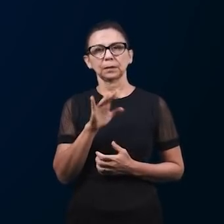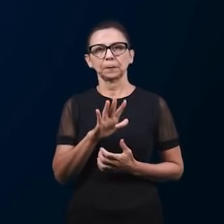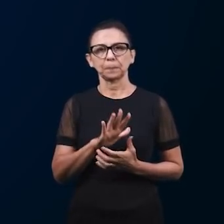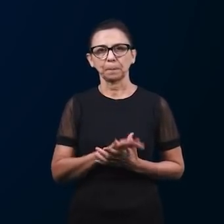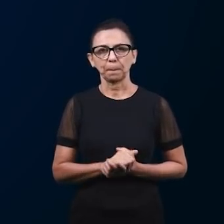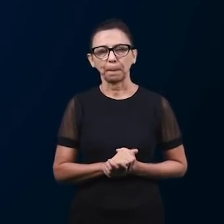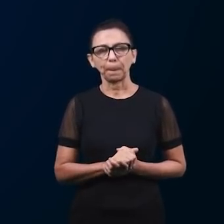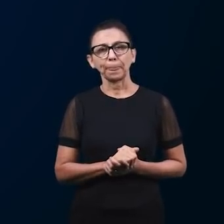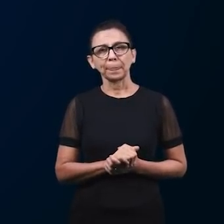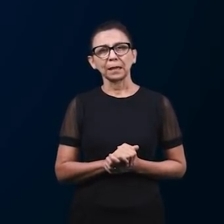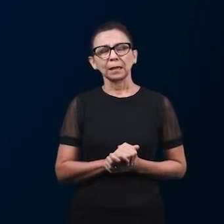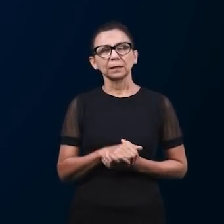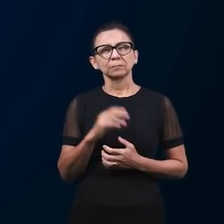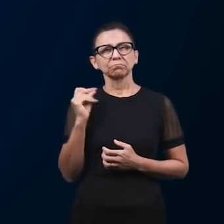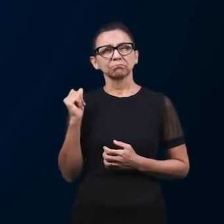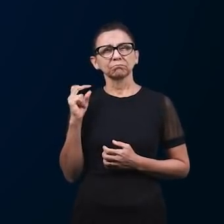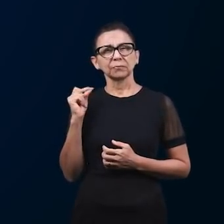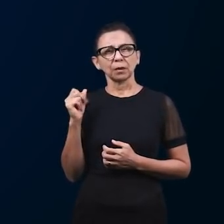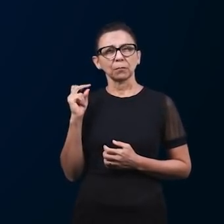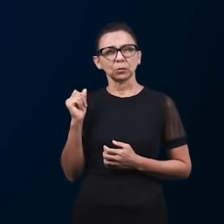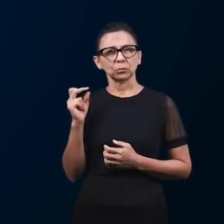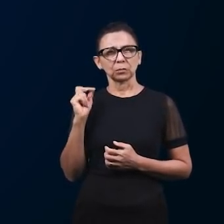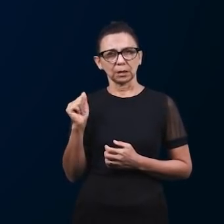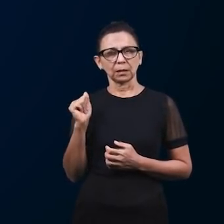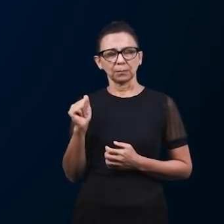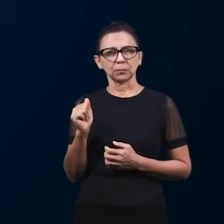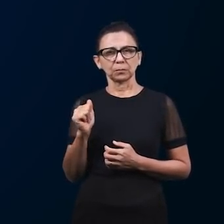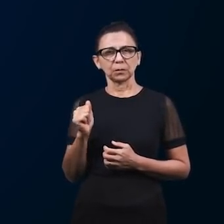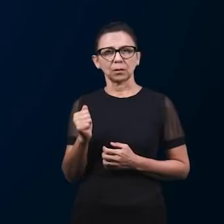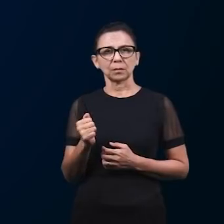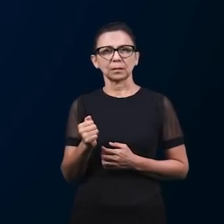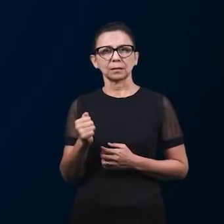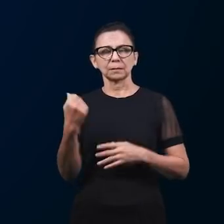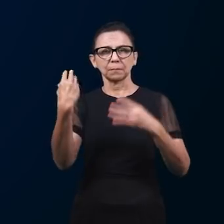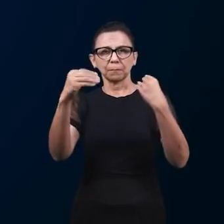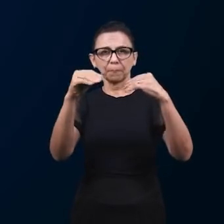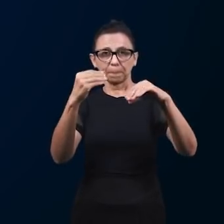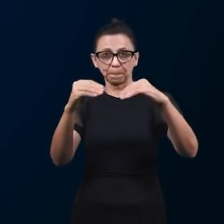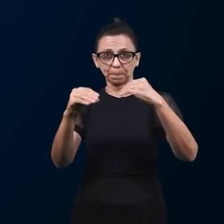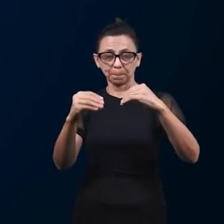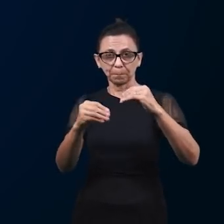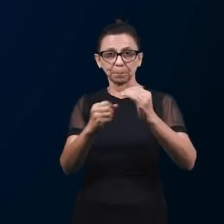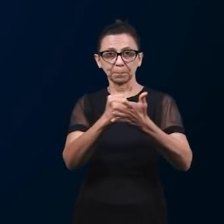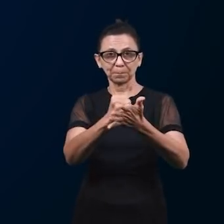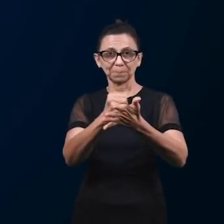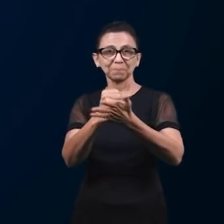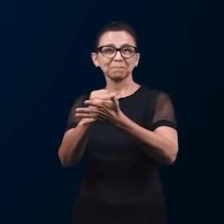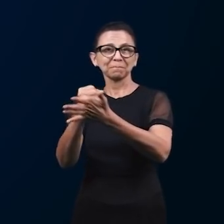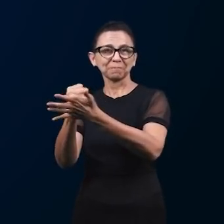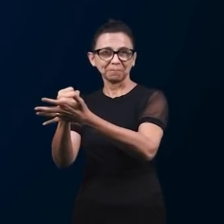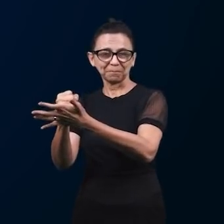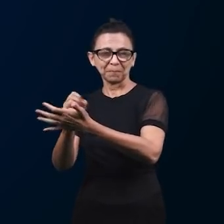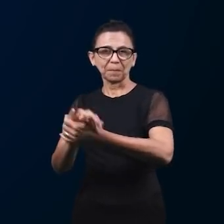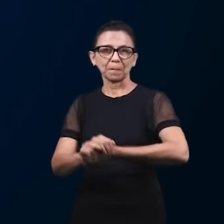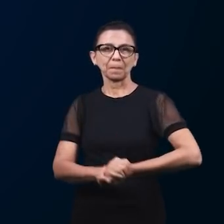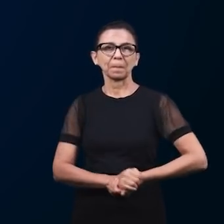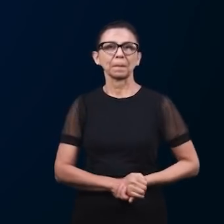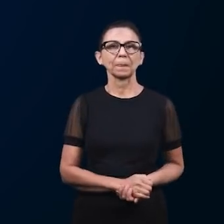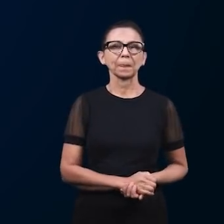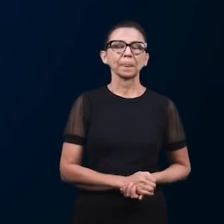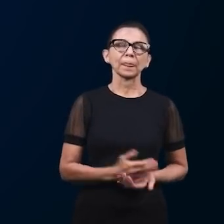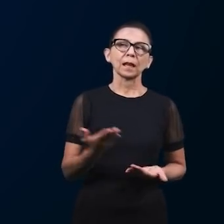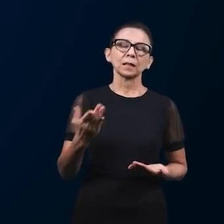de enviar contribuições esporádicas, que já vínhamos fazendo isso há muito tempo, para envio de